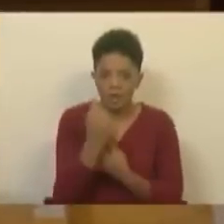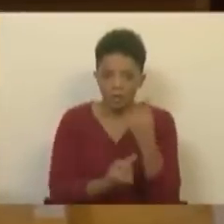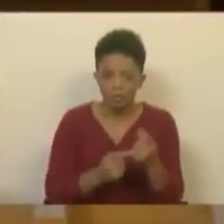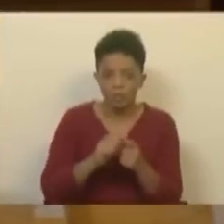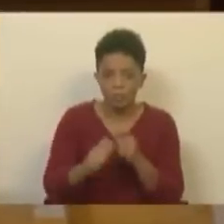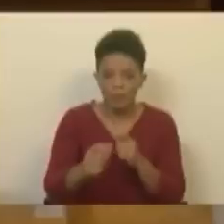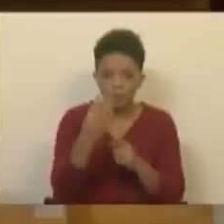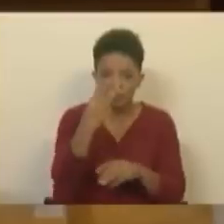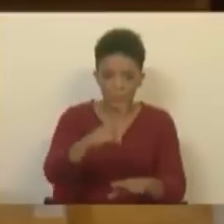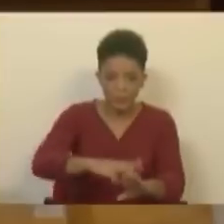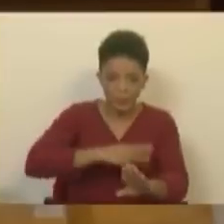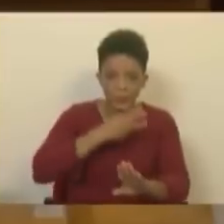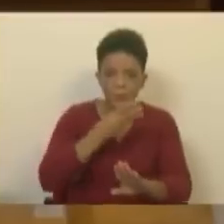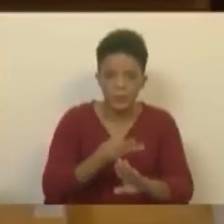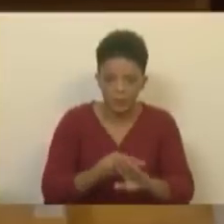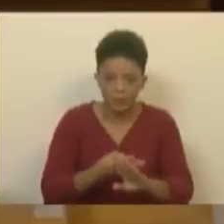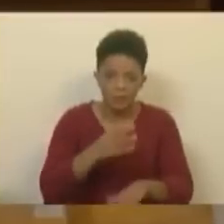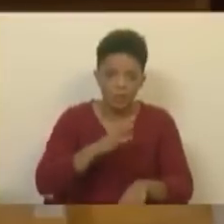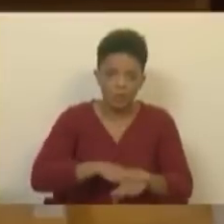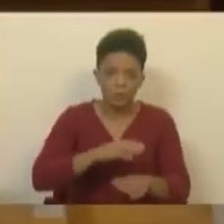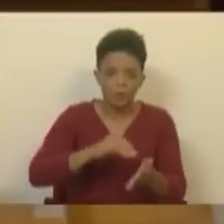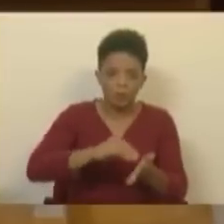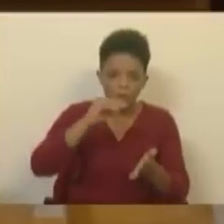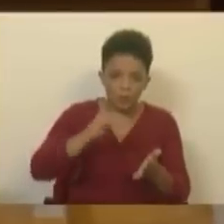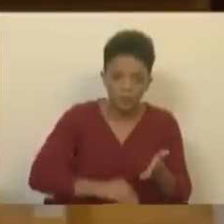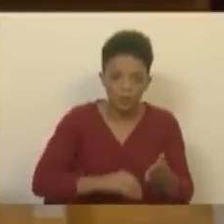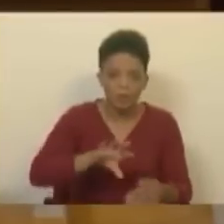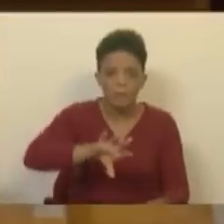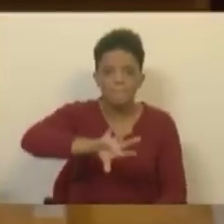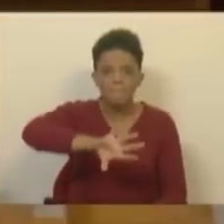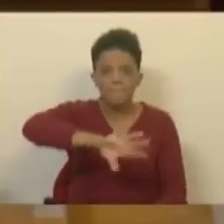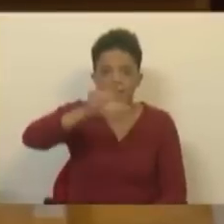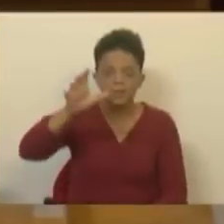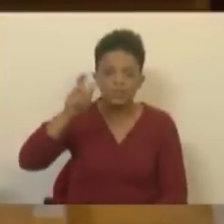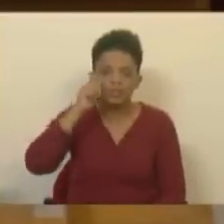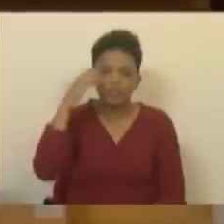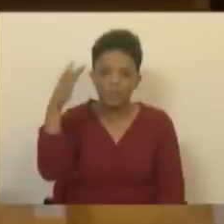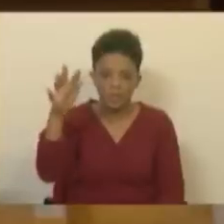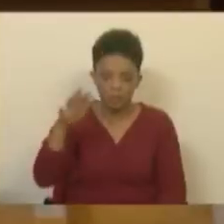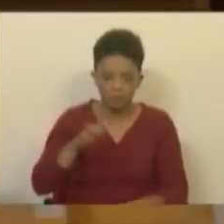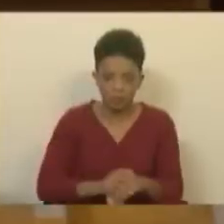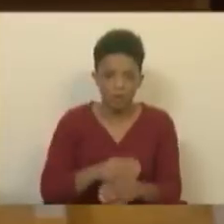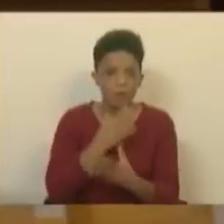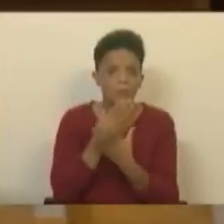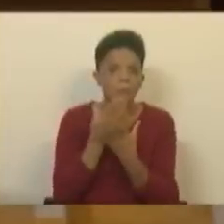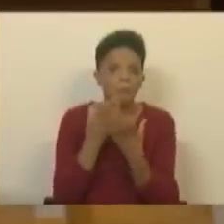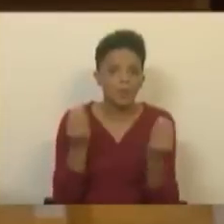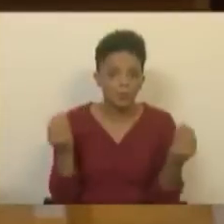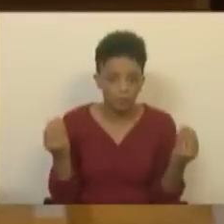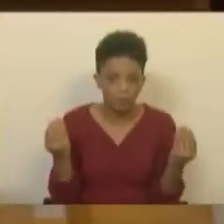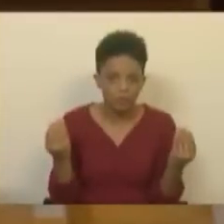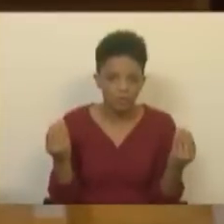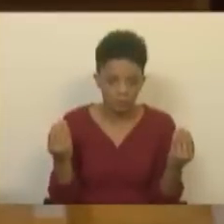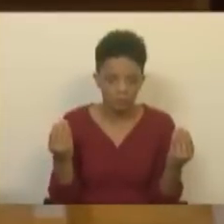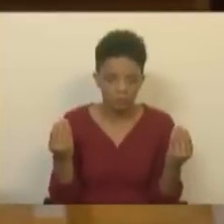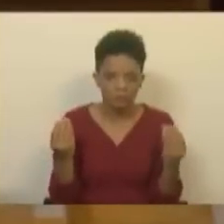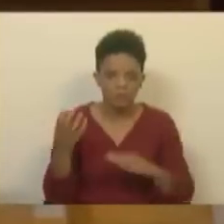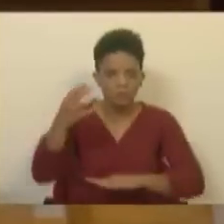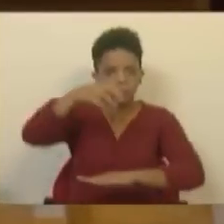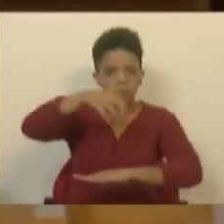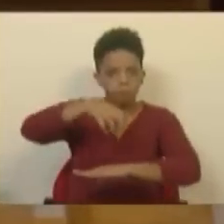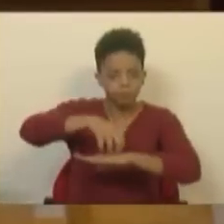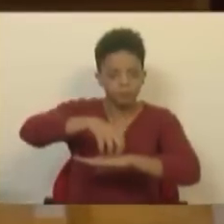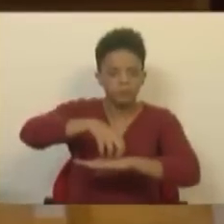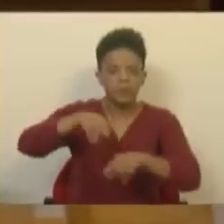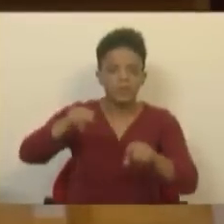pagos a triplicar por contratação a países externos muitos deles Consegues